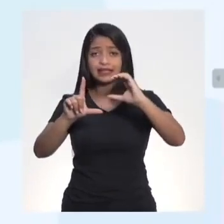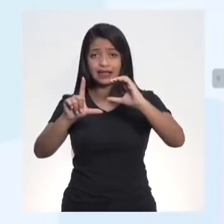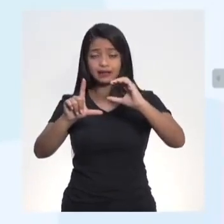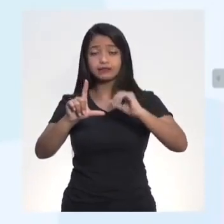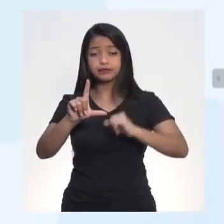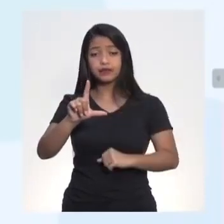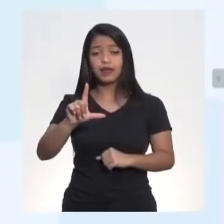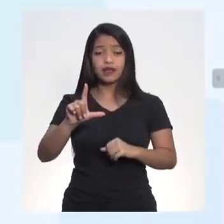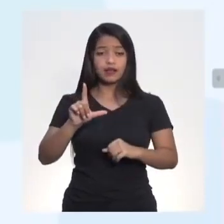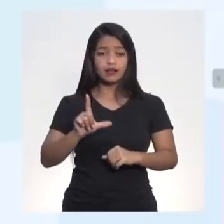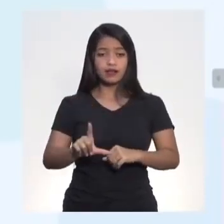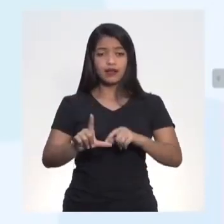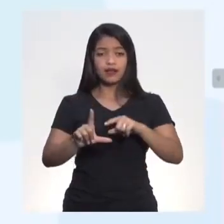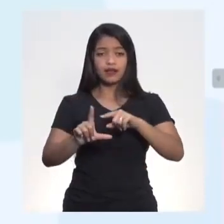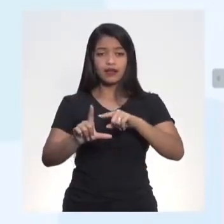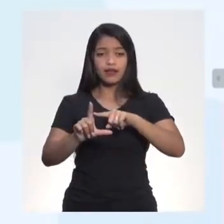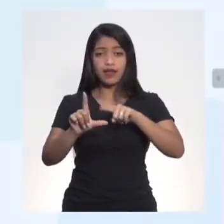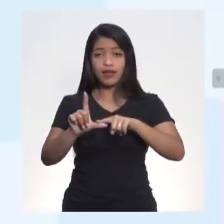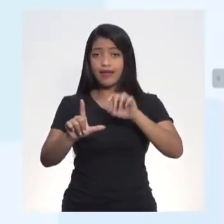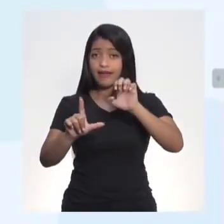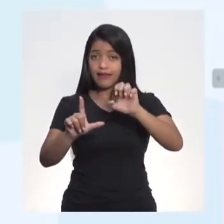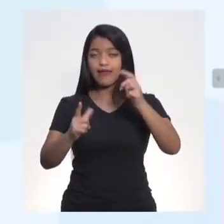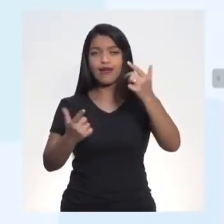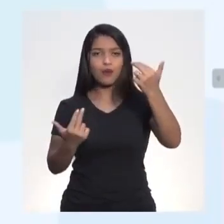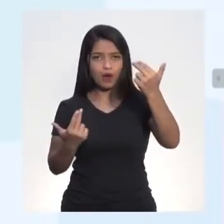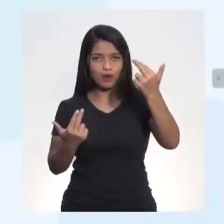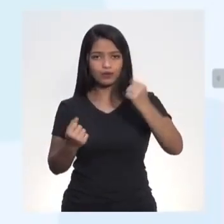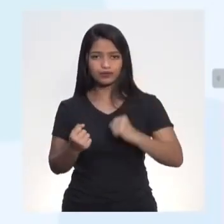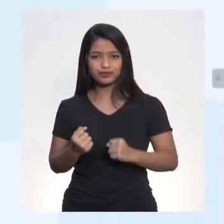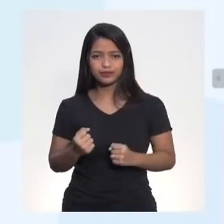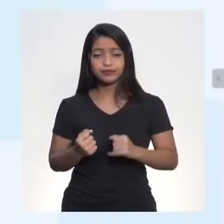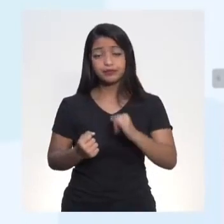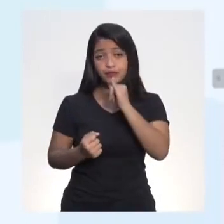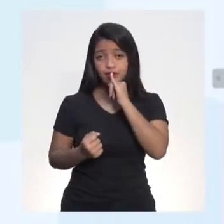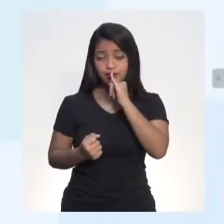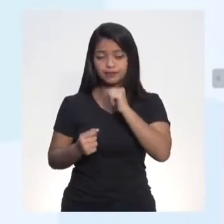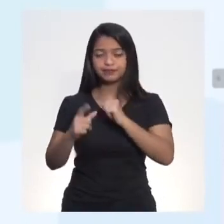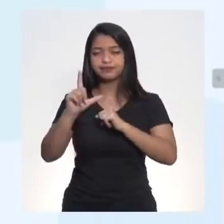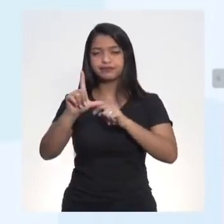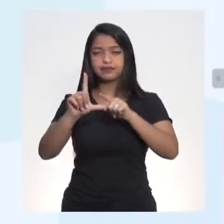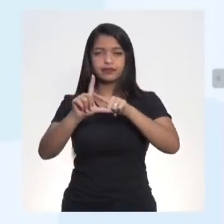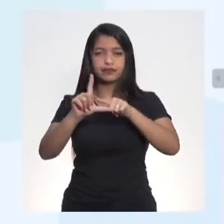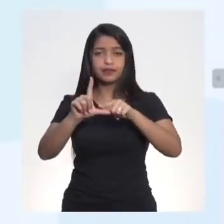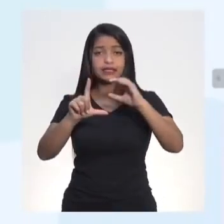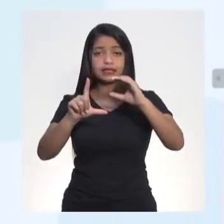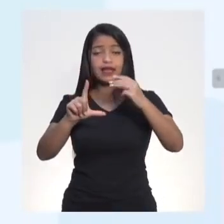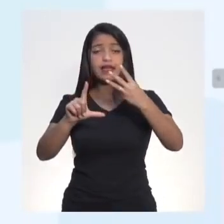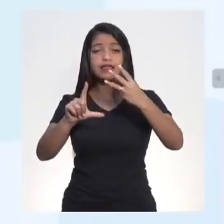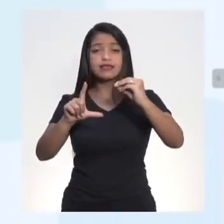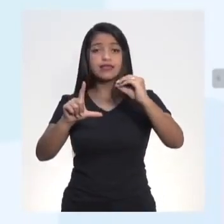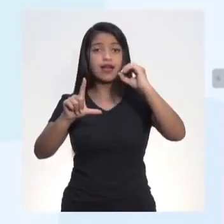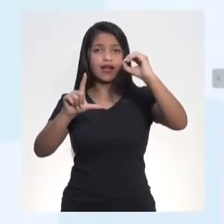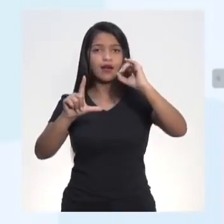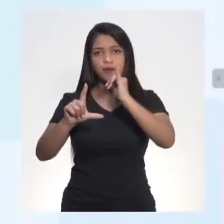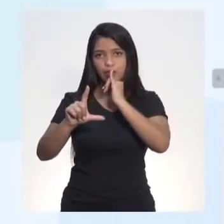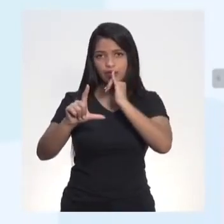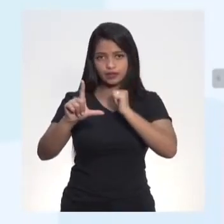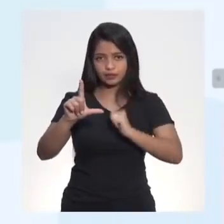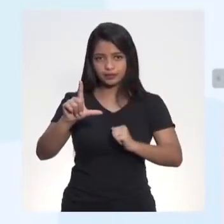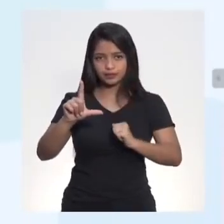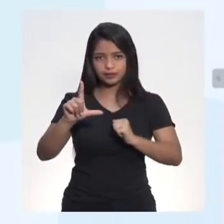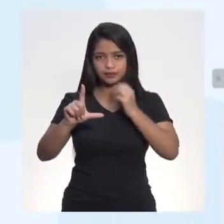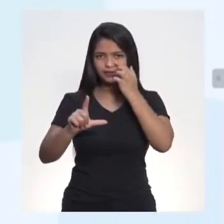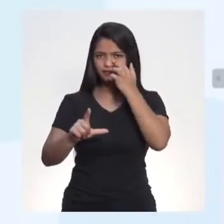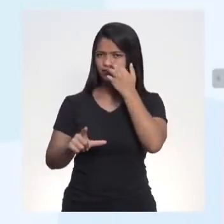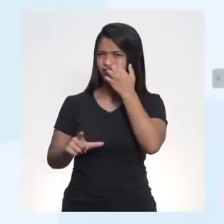ao E. Como? Então, eu vou falar que o C aqui, o ângulo é 30 graus. Então, posso dizer que o C aqui... arruma esse... isso. Ficou